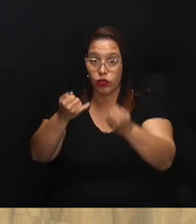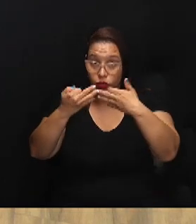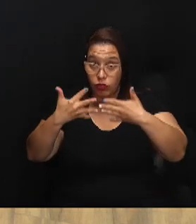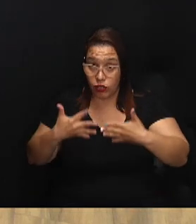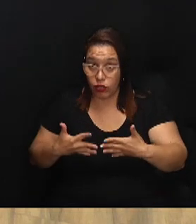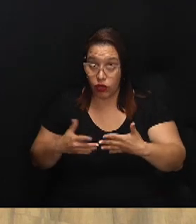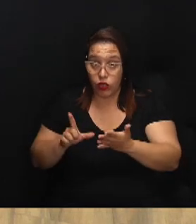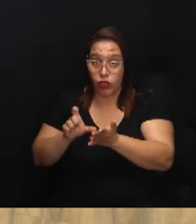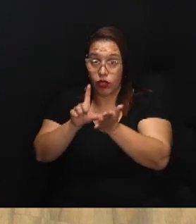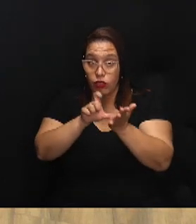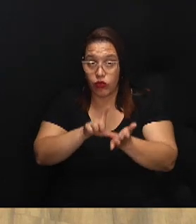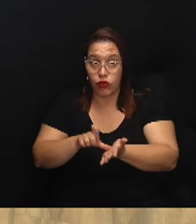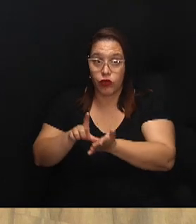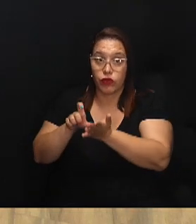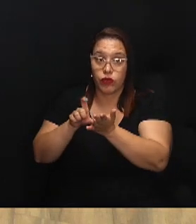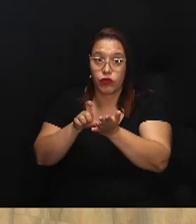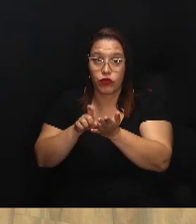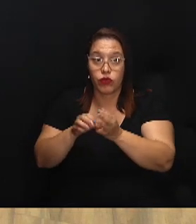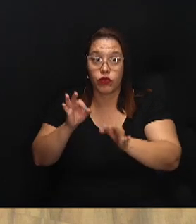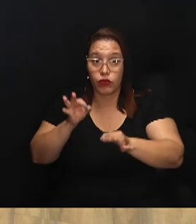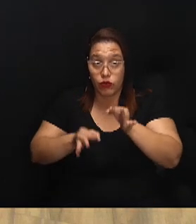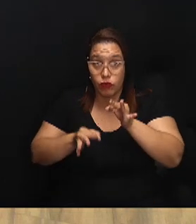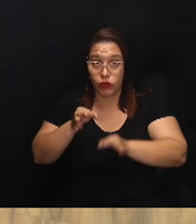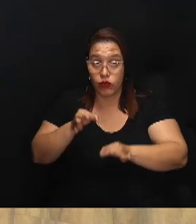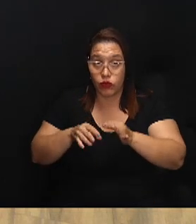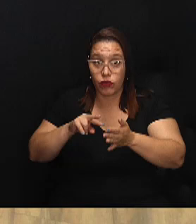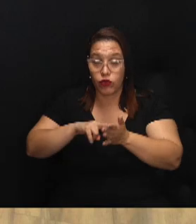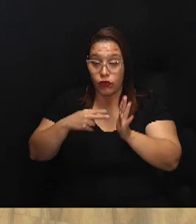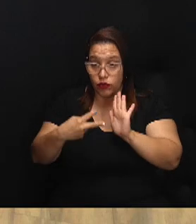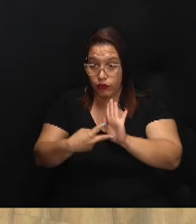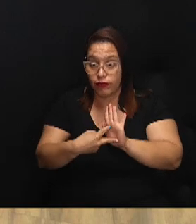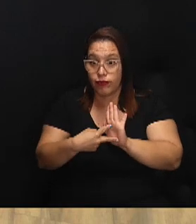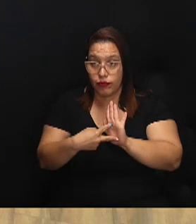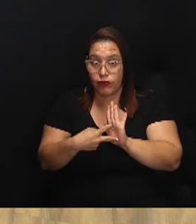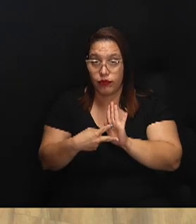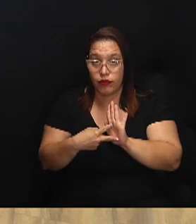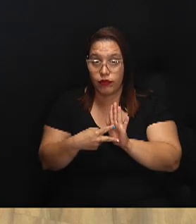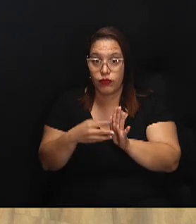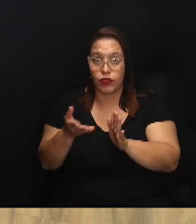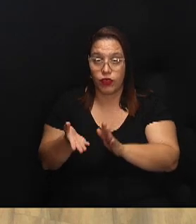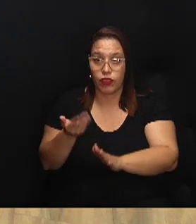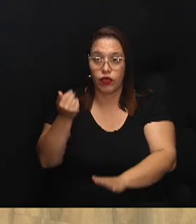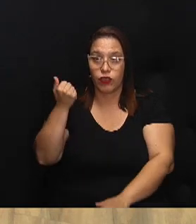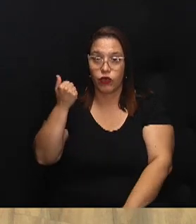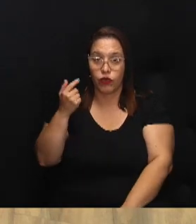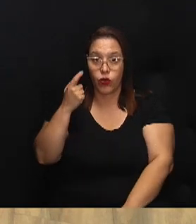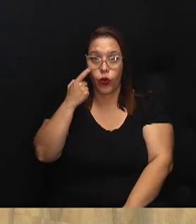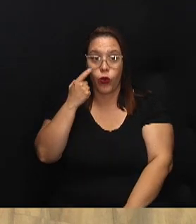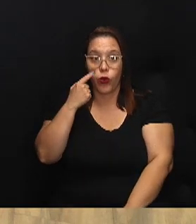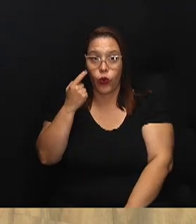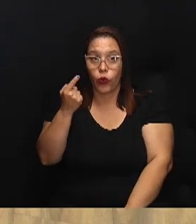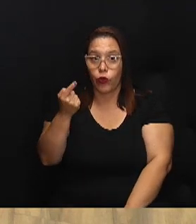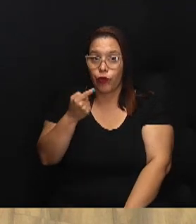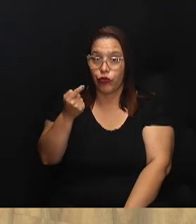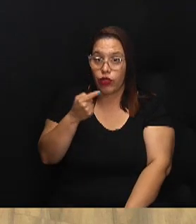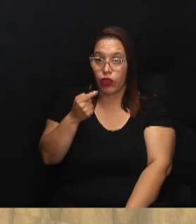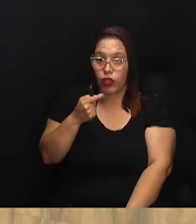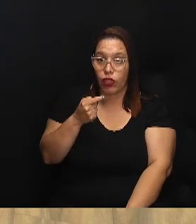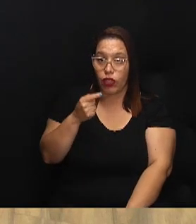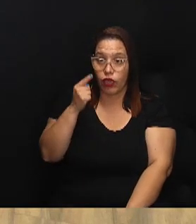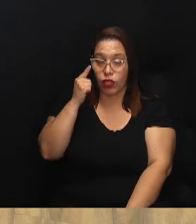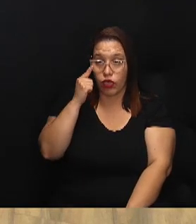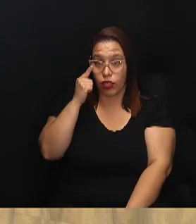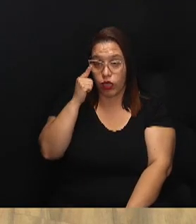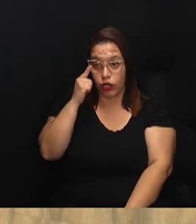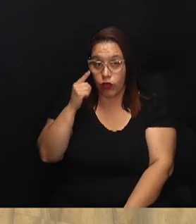fotos forem aparecendo, justamente nesse sentido de resgatar aquele momento. Aqui, ó, tá aqui. Essa Pode foto- olhar aqui, ó. Essa